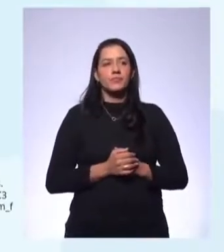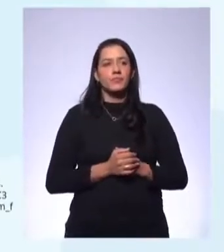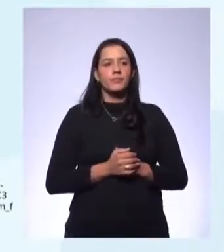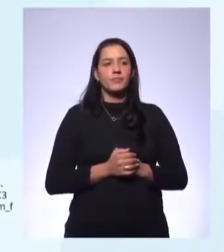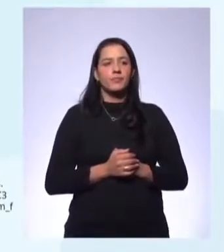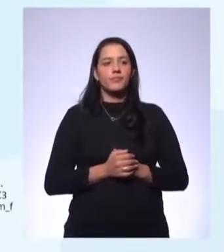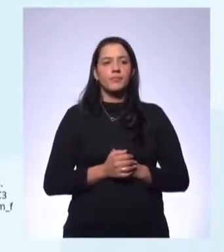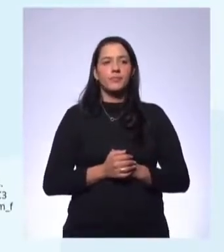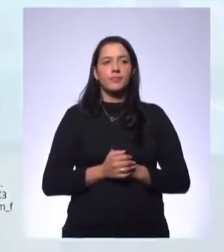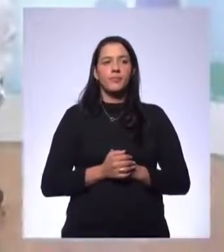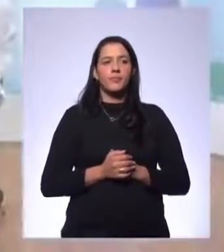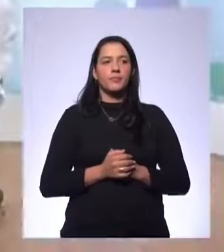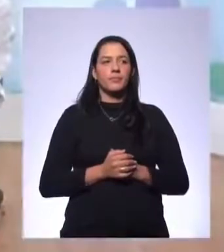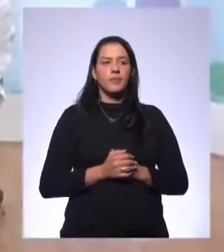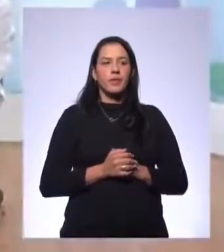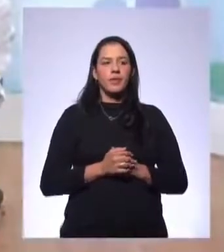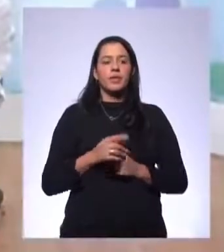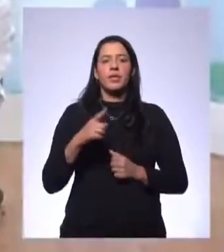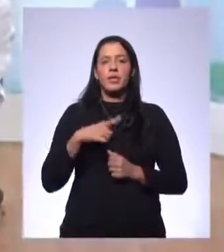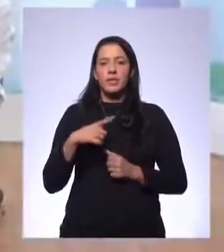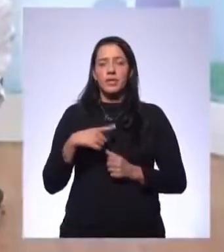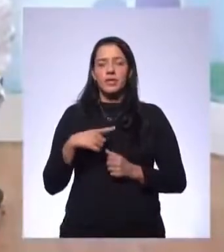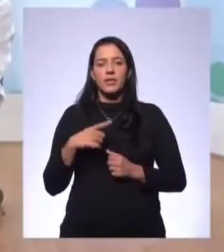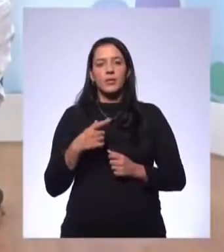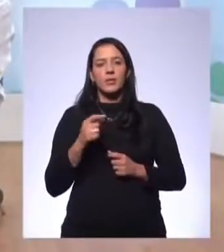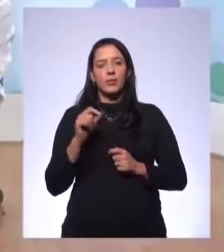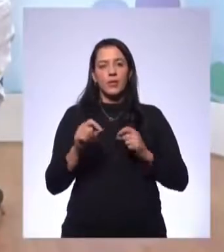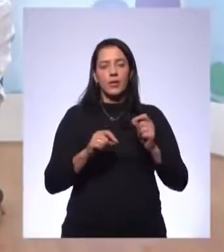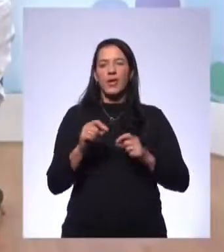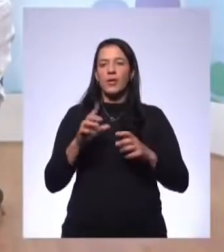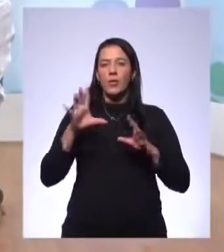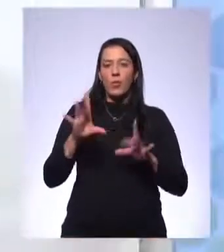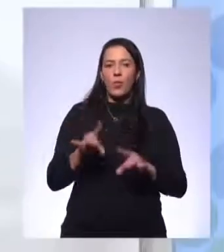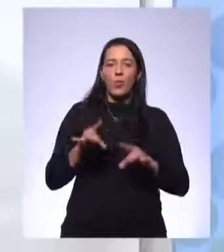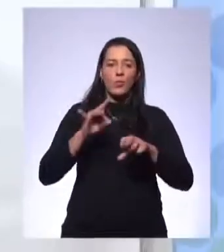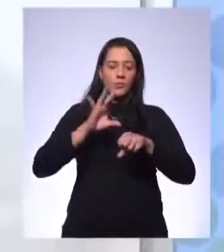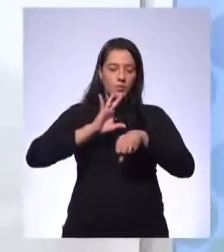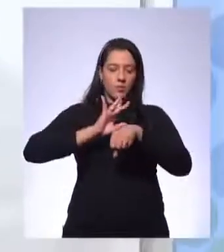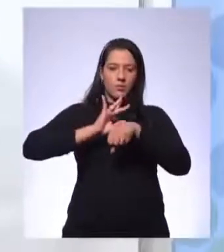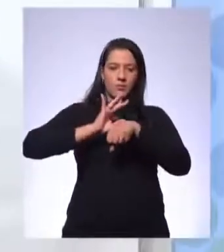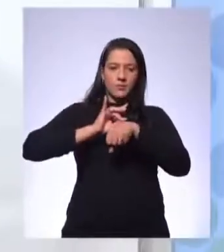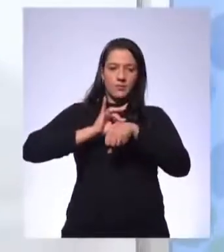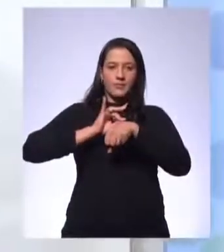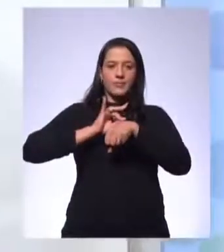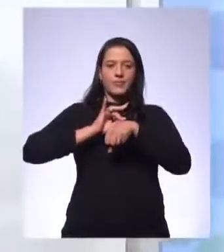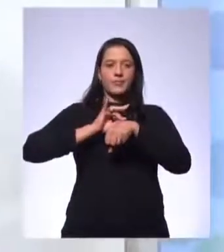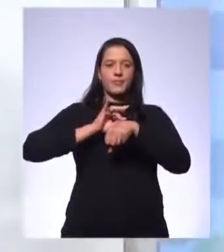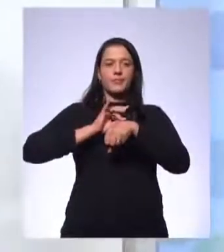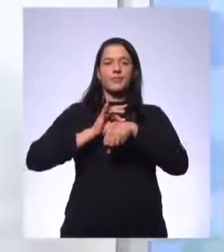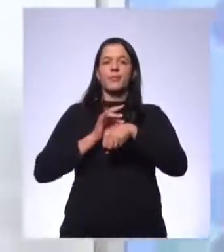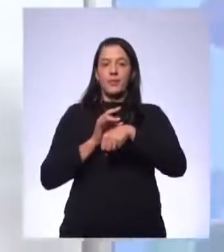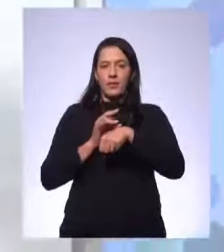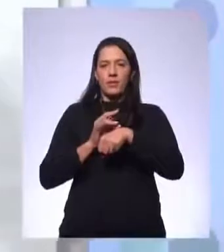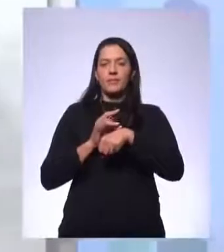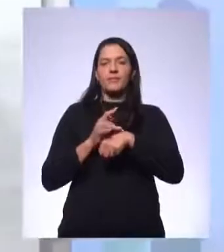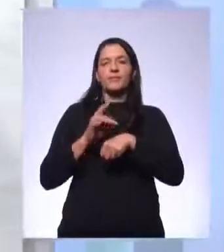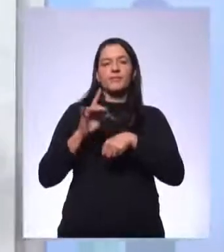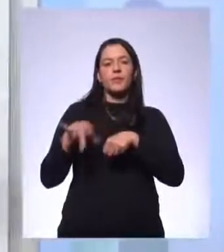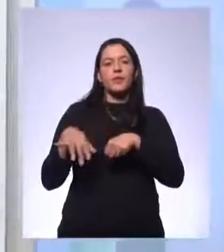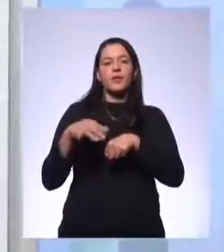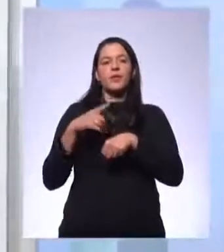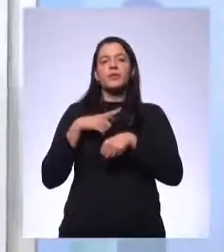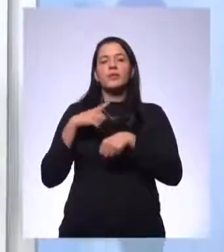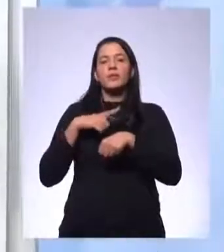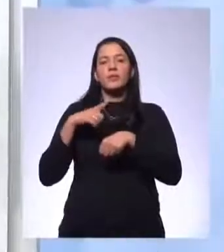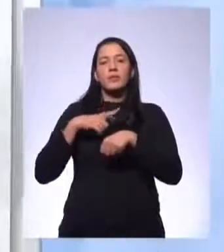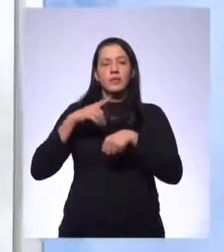para mim, de se agregar nesse formato, é uma película, né? E esse aspecto de ser, é uma propriedade da água, esse